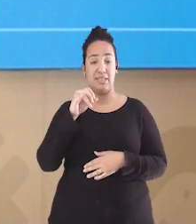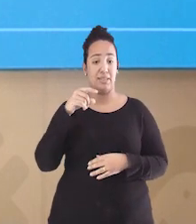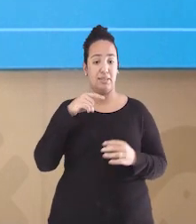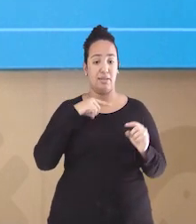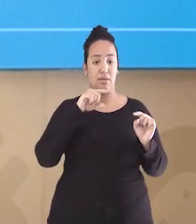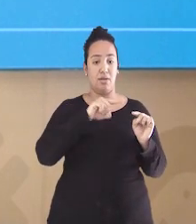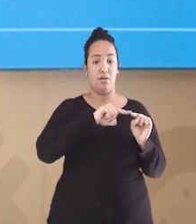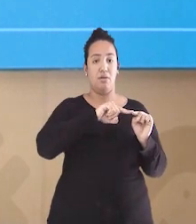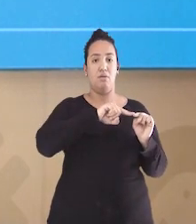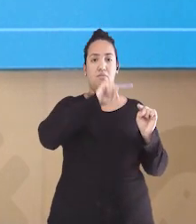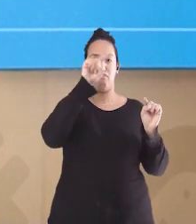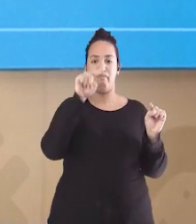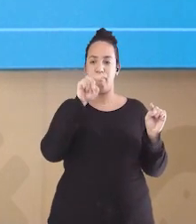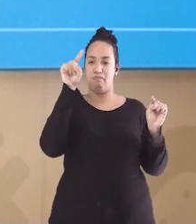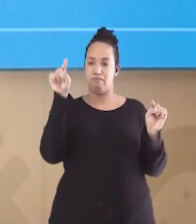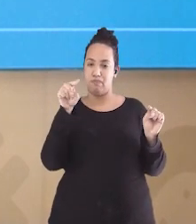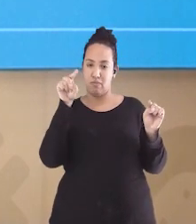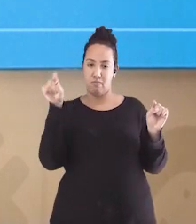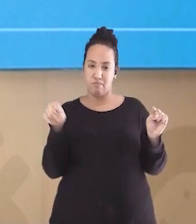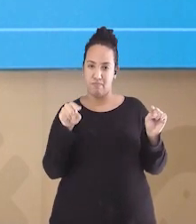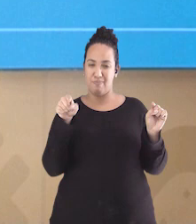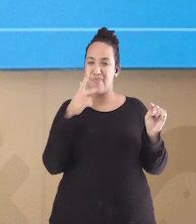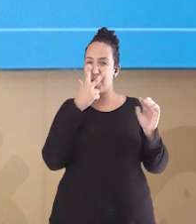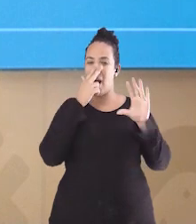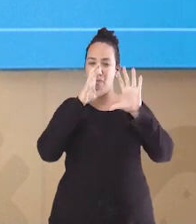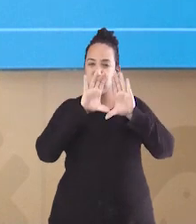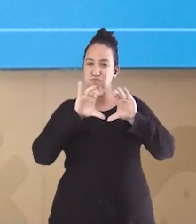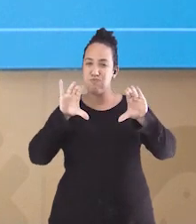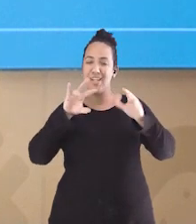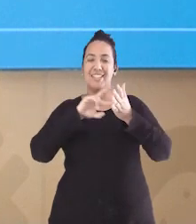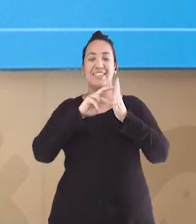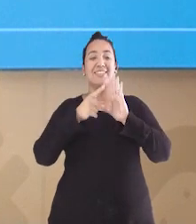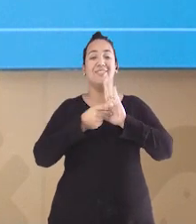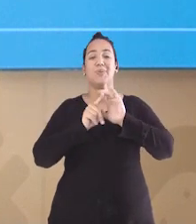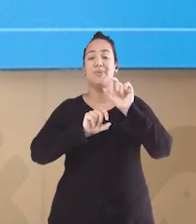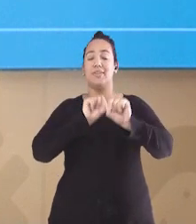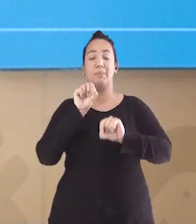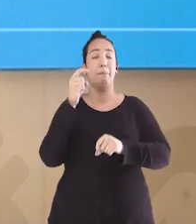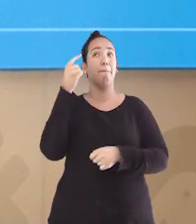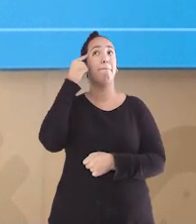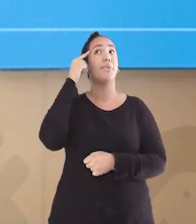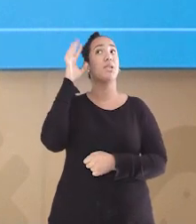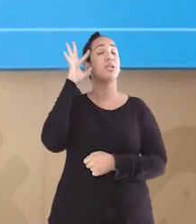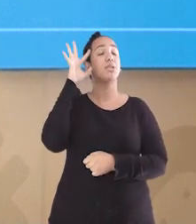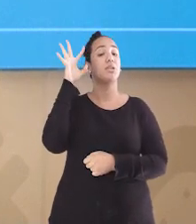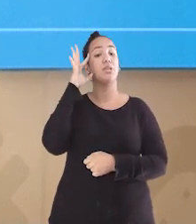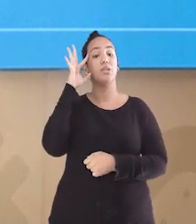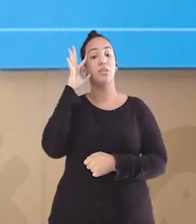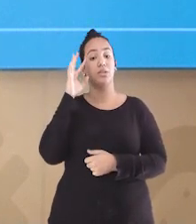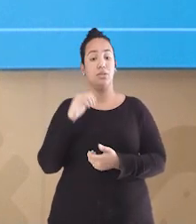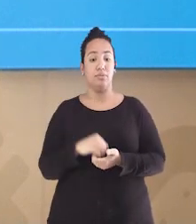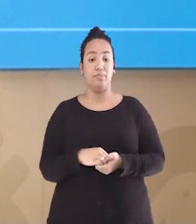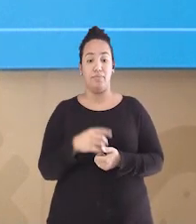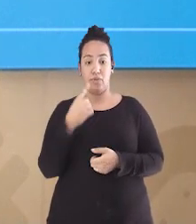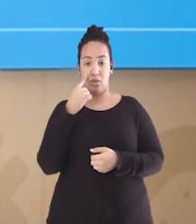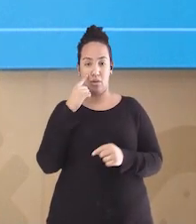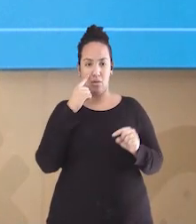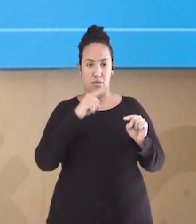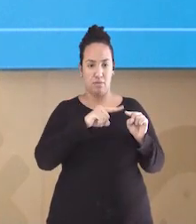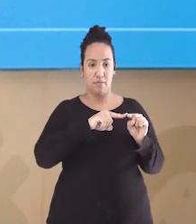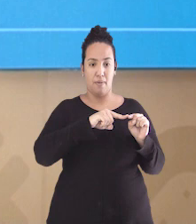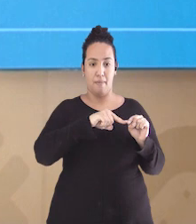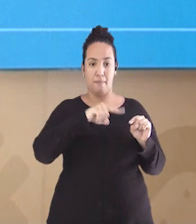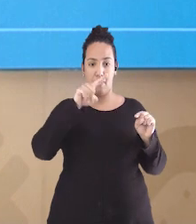esse círculo e uma nuvenzinha são balões de pensamento. E esses